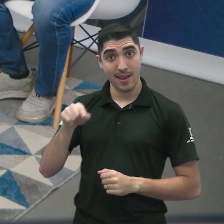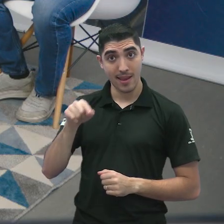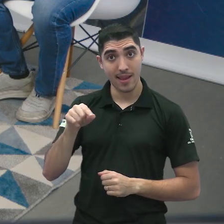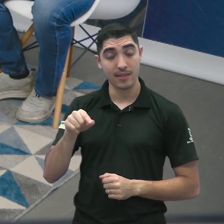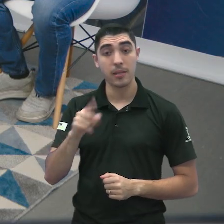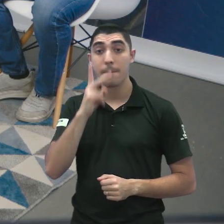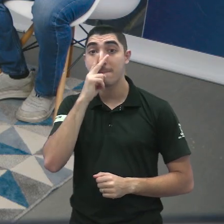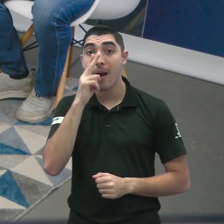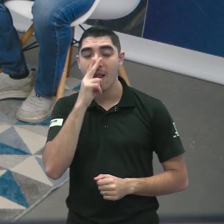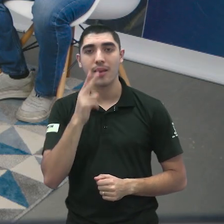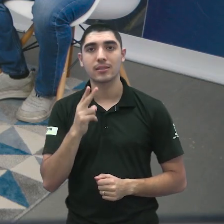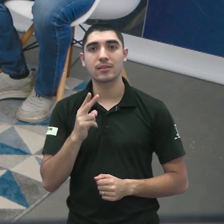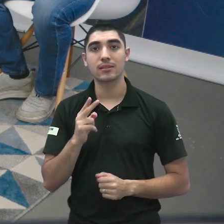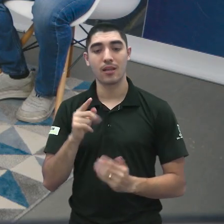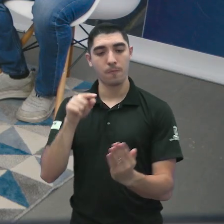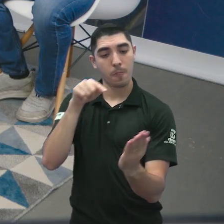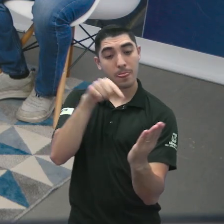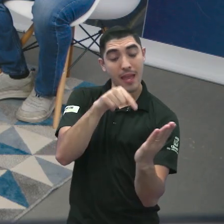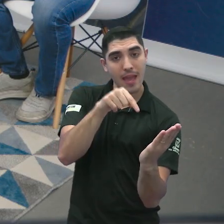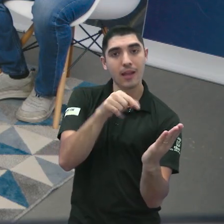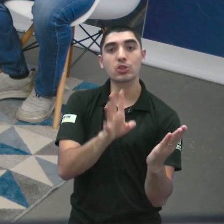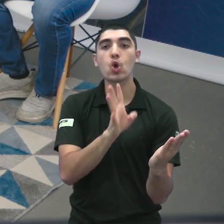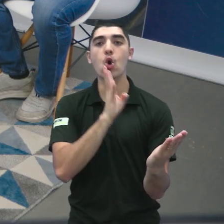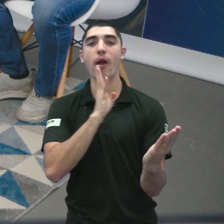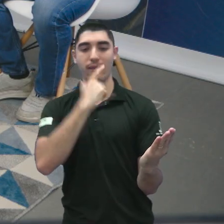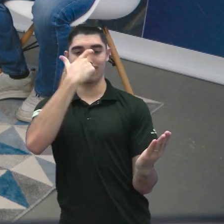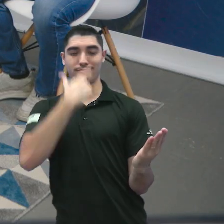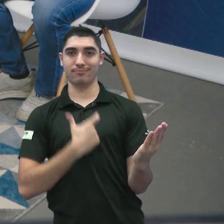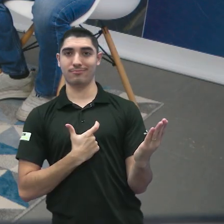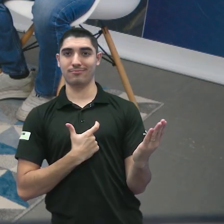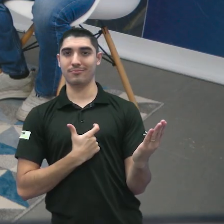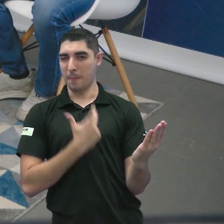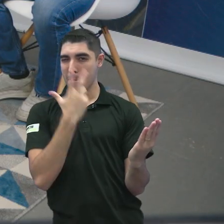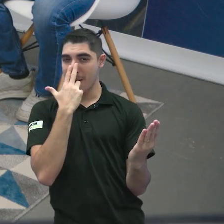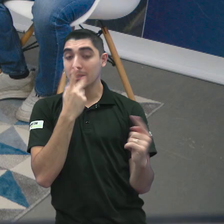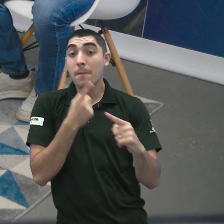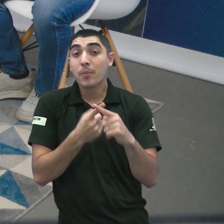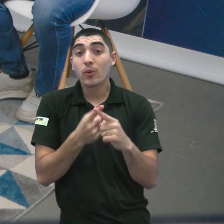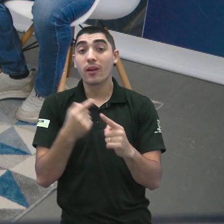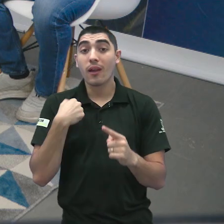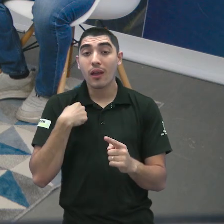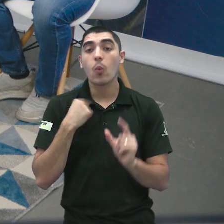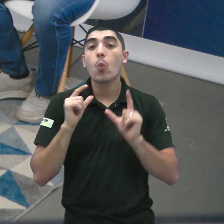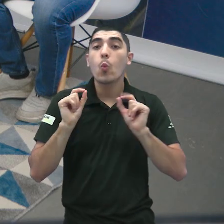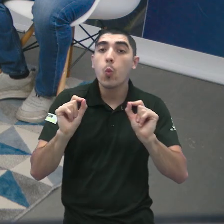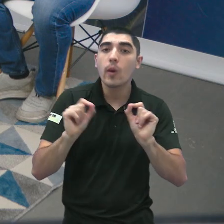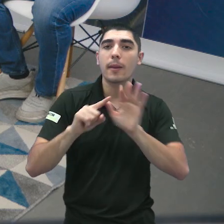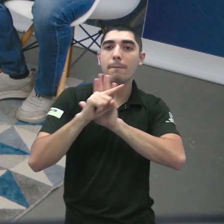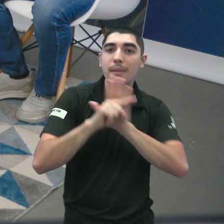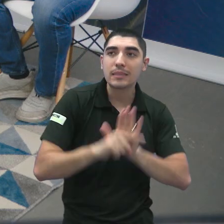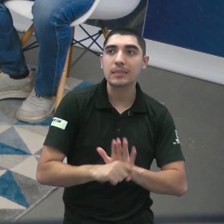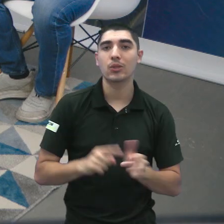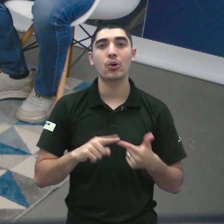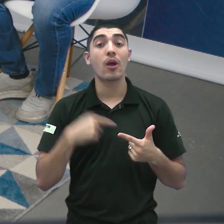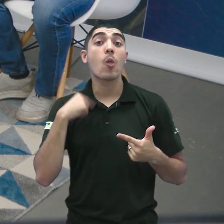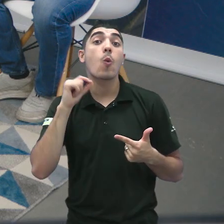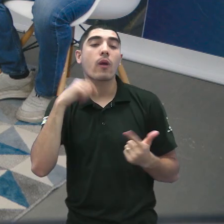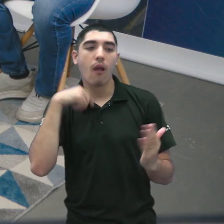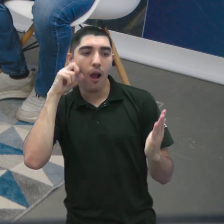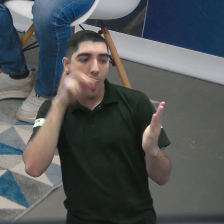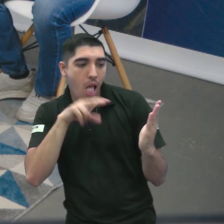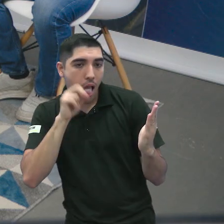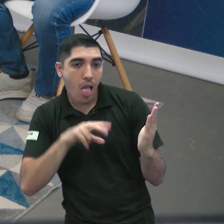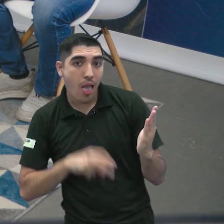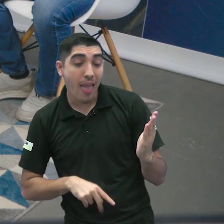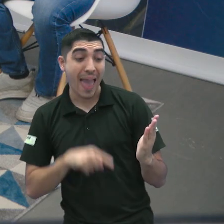serviço, ele acaba conhecendo muito o consumidor, né? Então, ele conhece, às vezes, até tendências de consumo e indicando produtos que, às vezes,